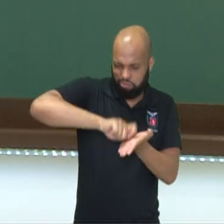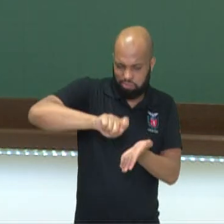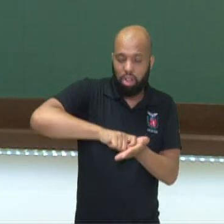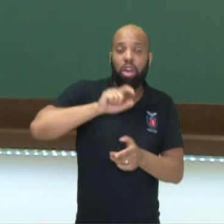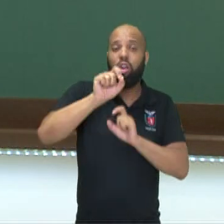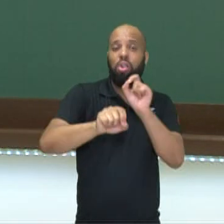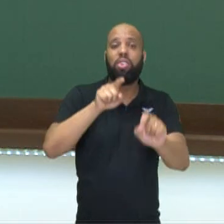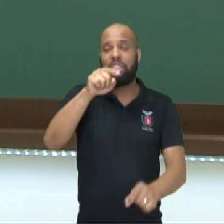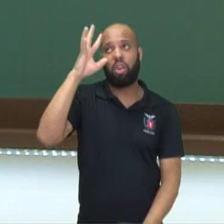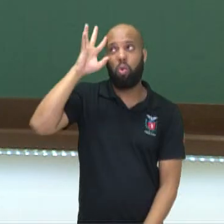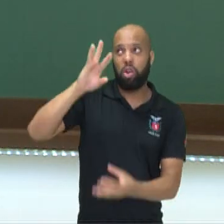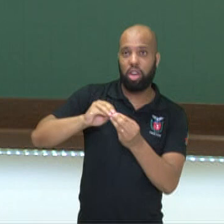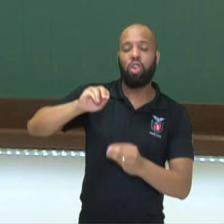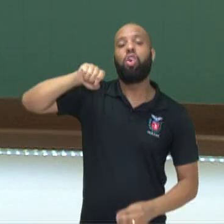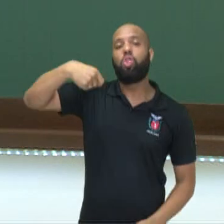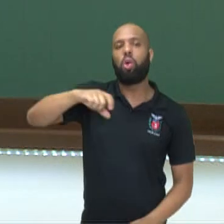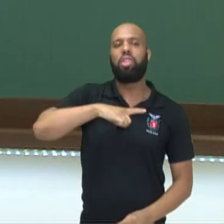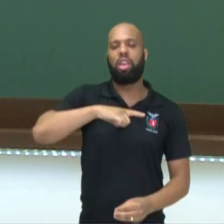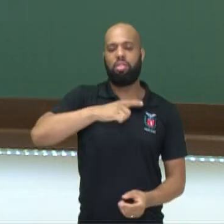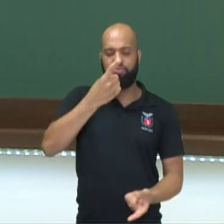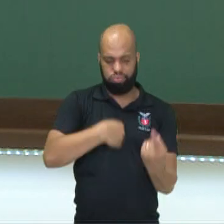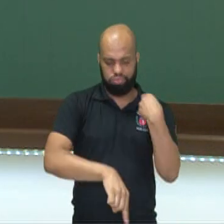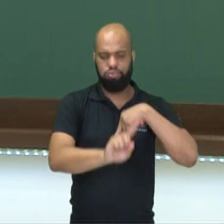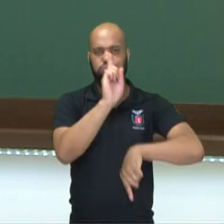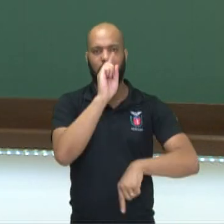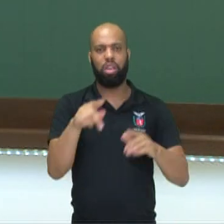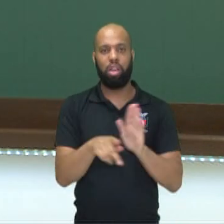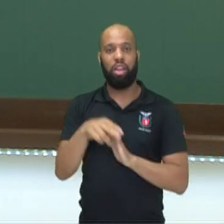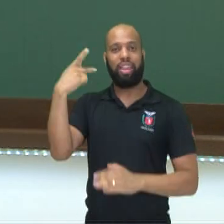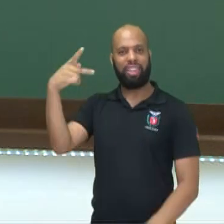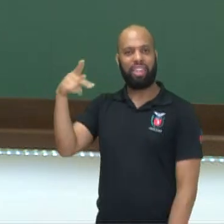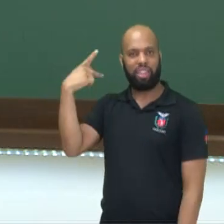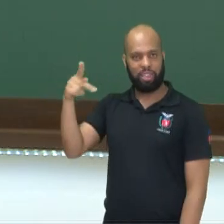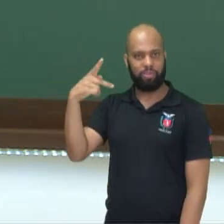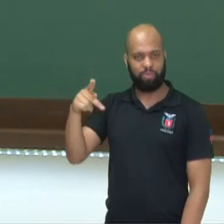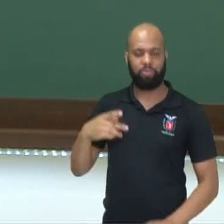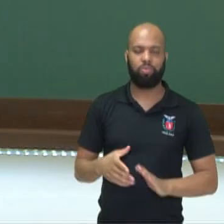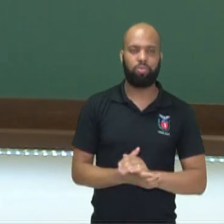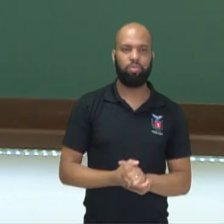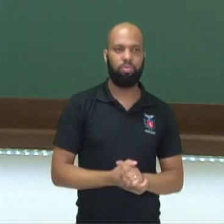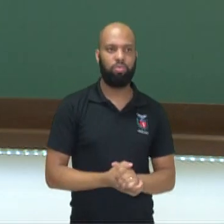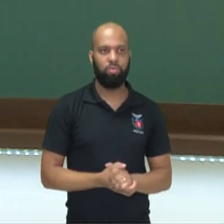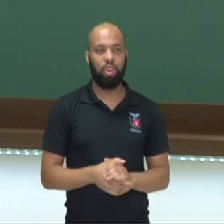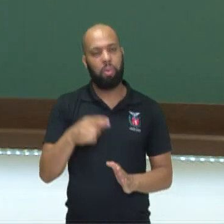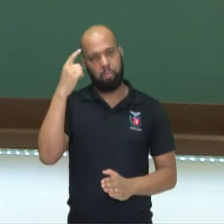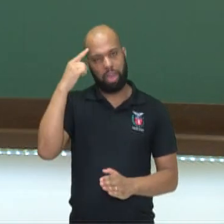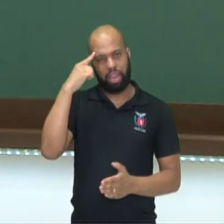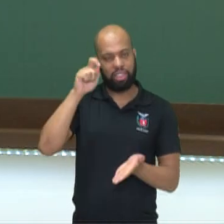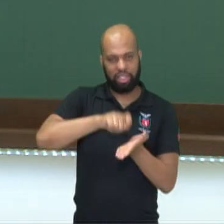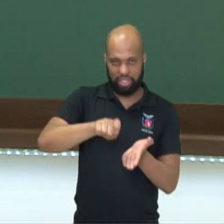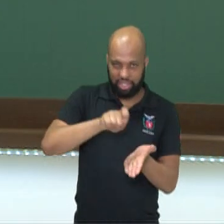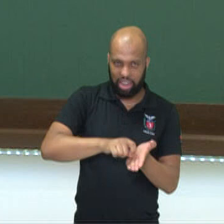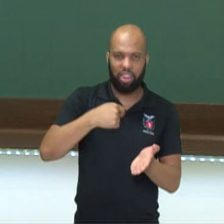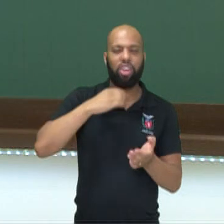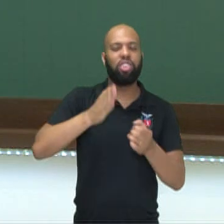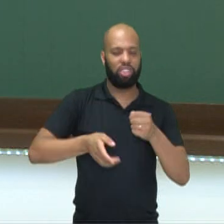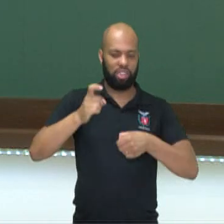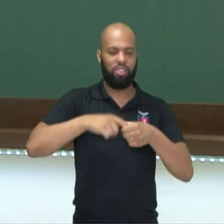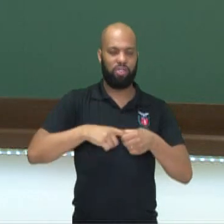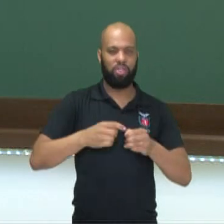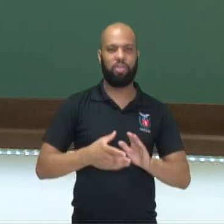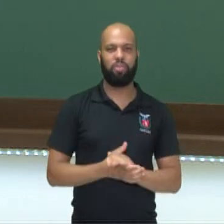que você entendeu, então, dessa Revolução Copernicana em filosofia. Pense aí, escreva com